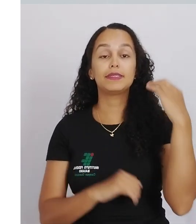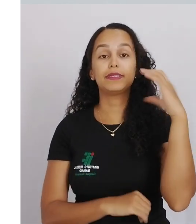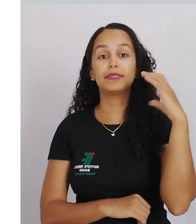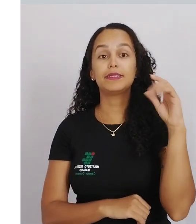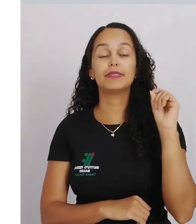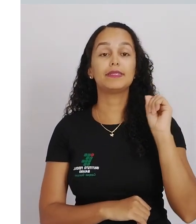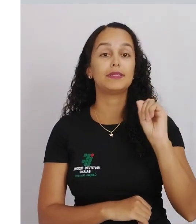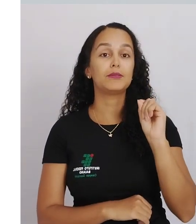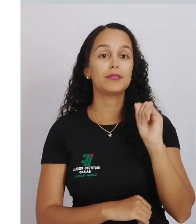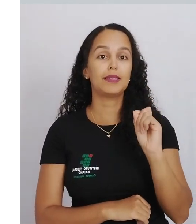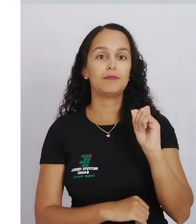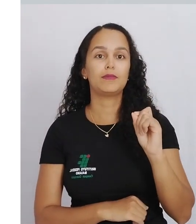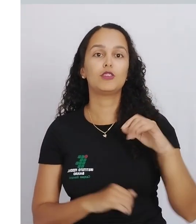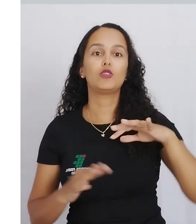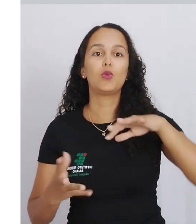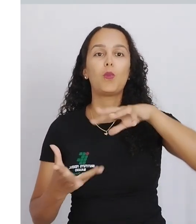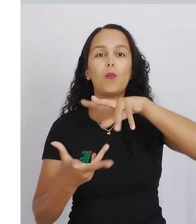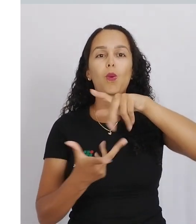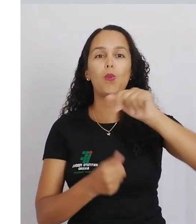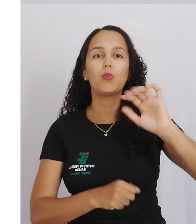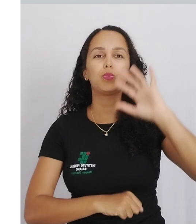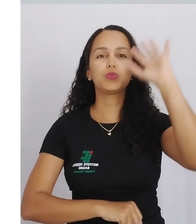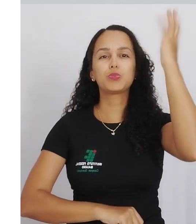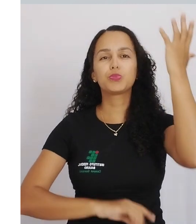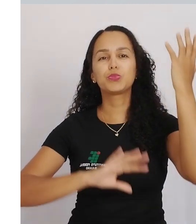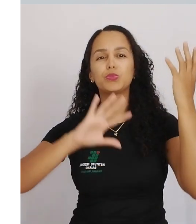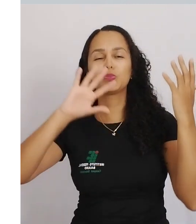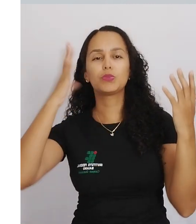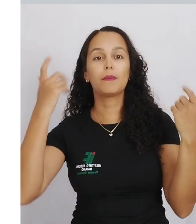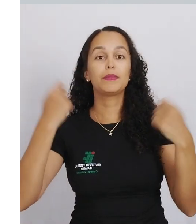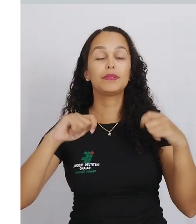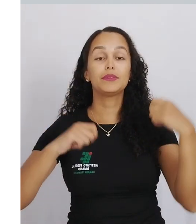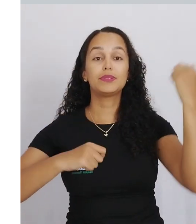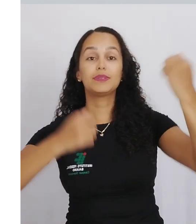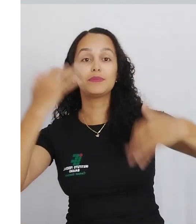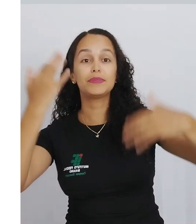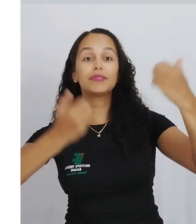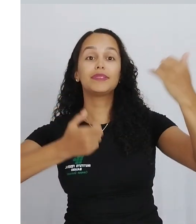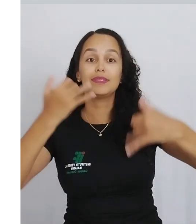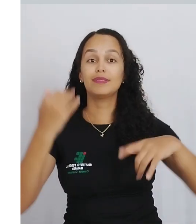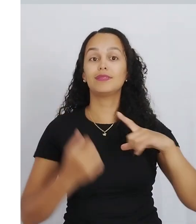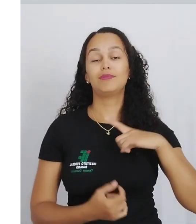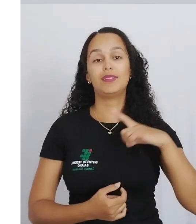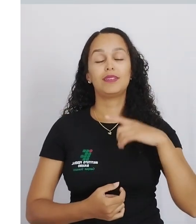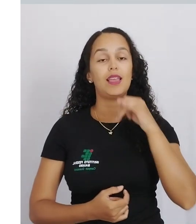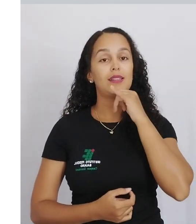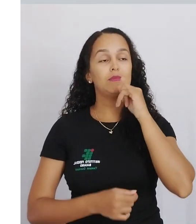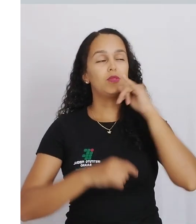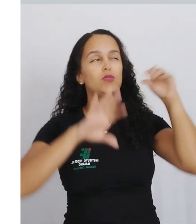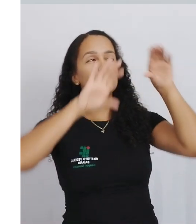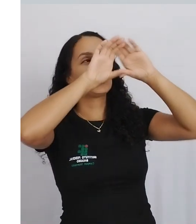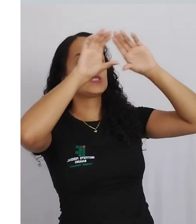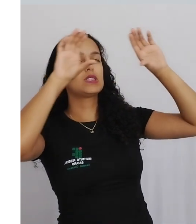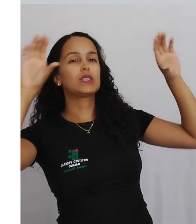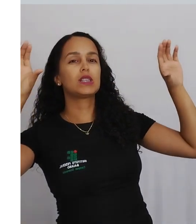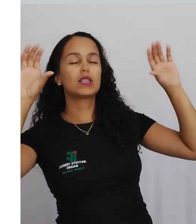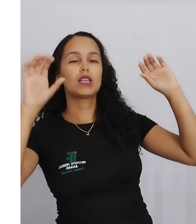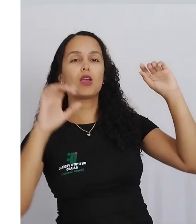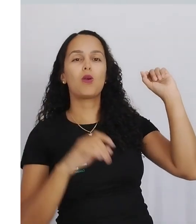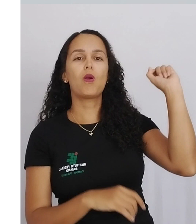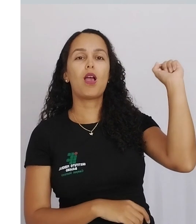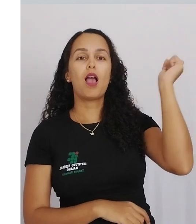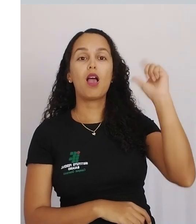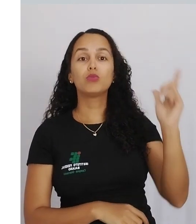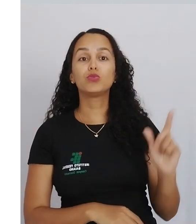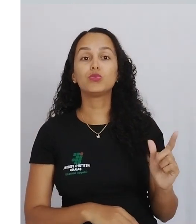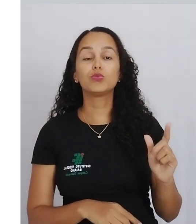fornecer explicações para eventos do mundo natural. Se a gente perguntar aqui agora, por que o céu é azul? A gente sabe